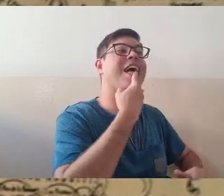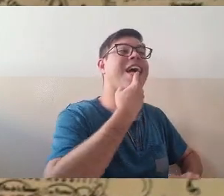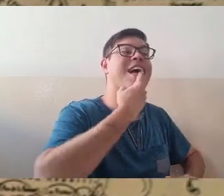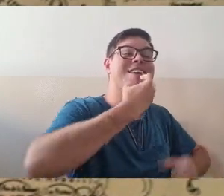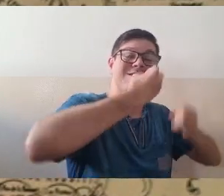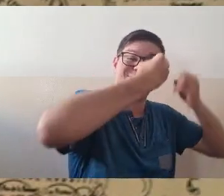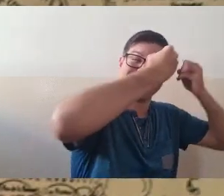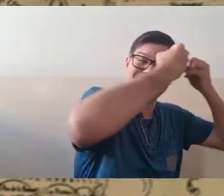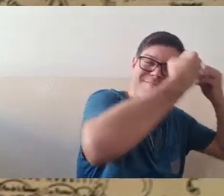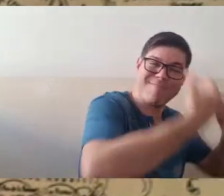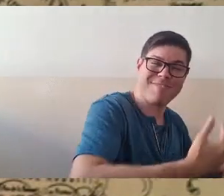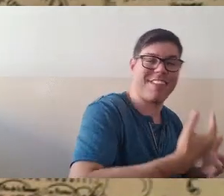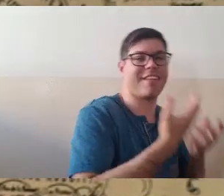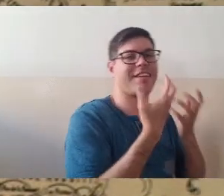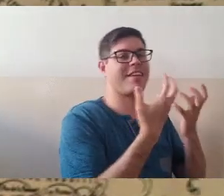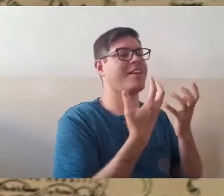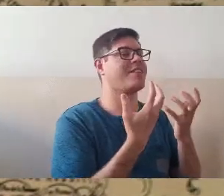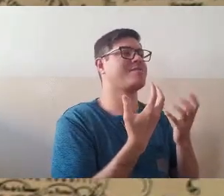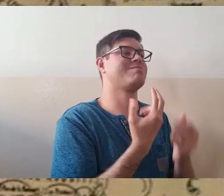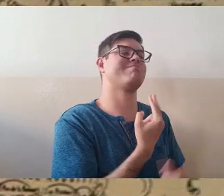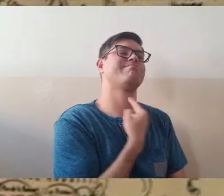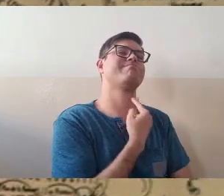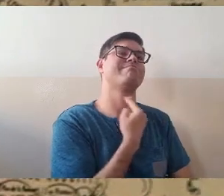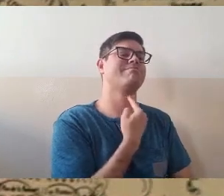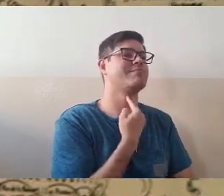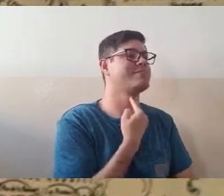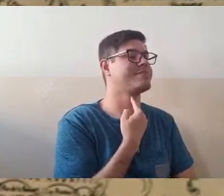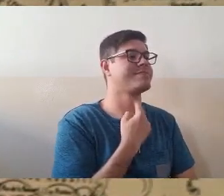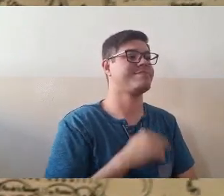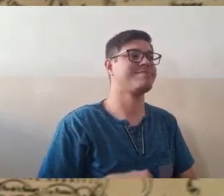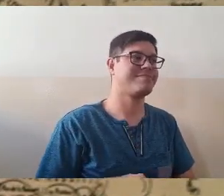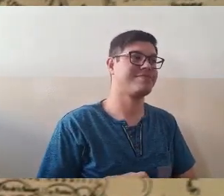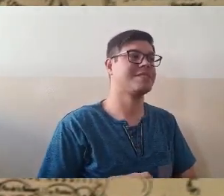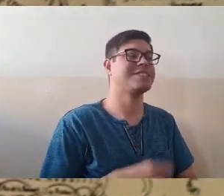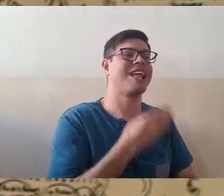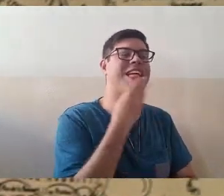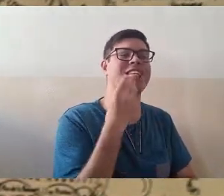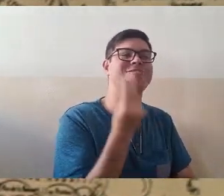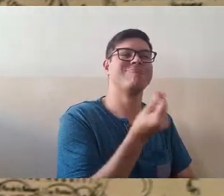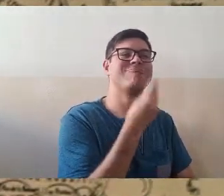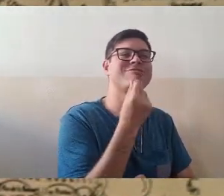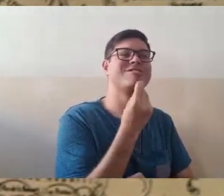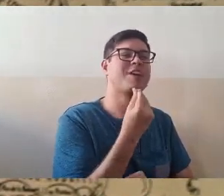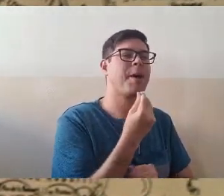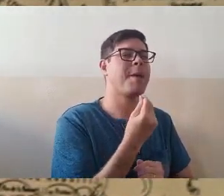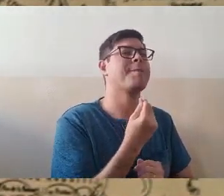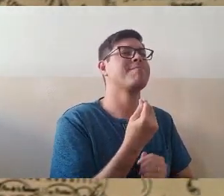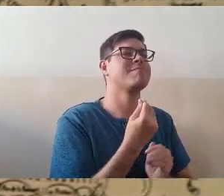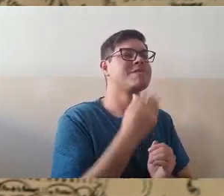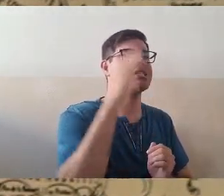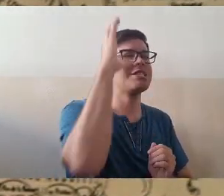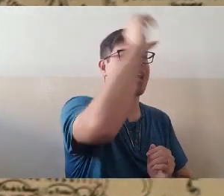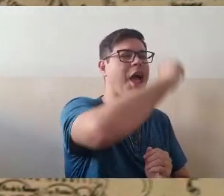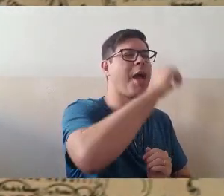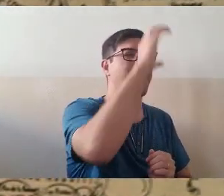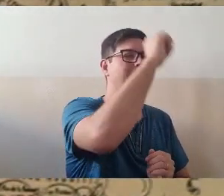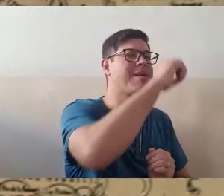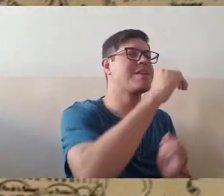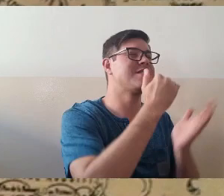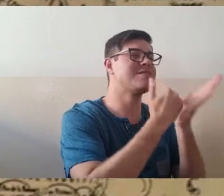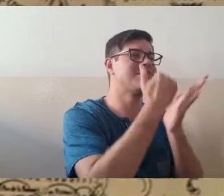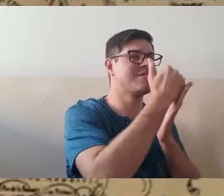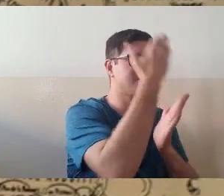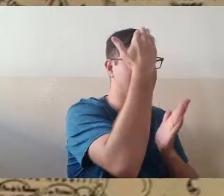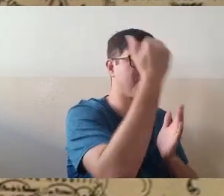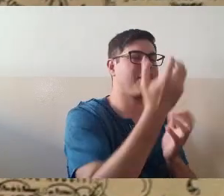fale. Puxa, mas eu não posso falar. Vai ficar um gostinho de quero mais. Tá bom. Vai dar atração para a fundação, para